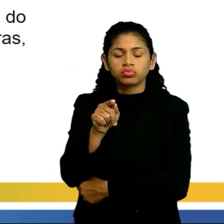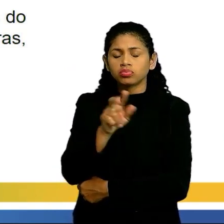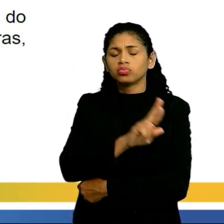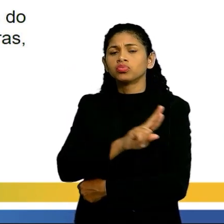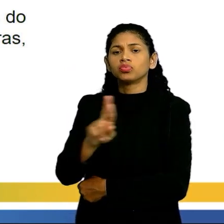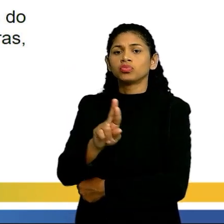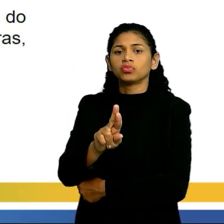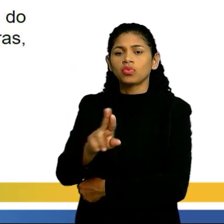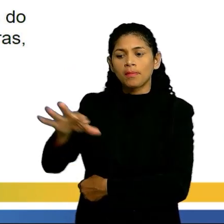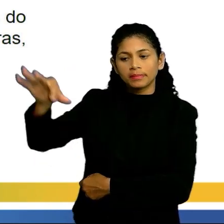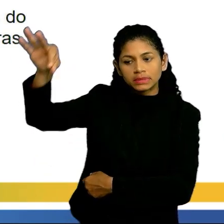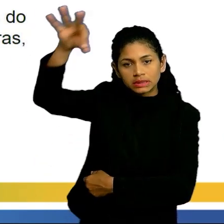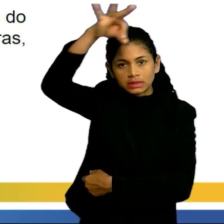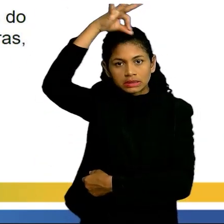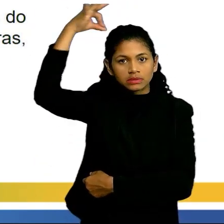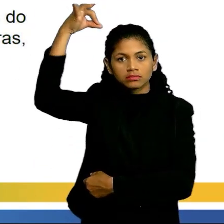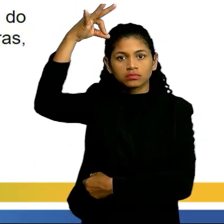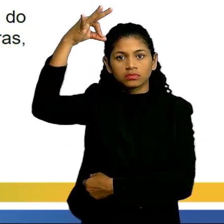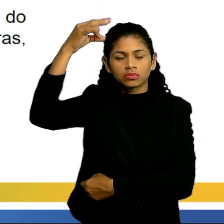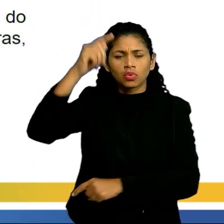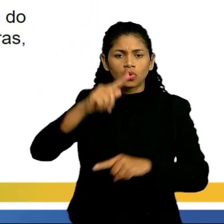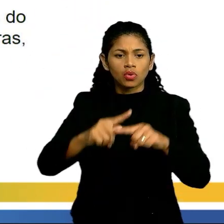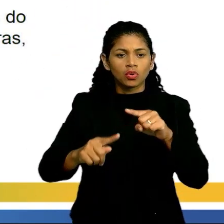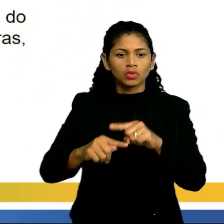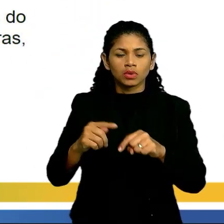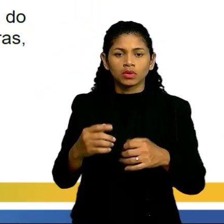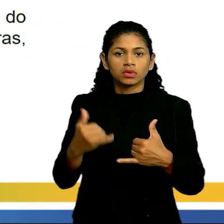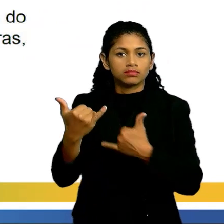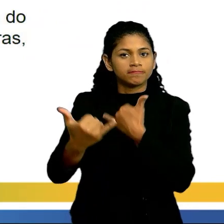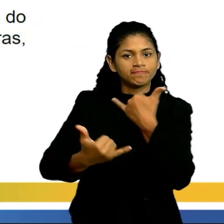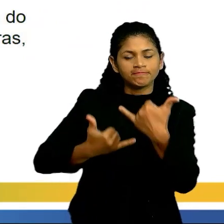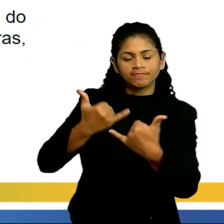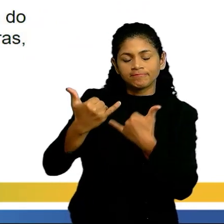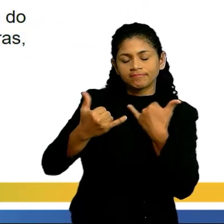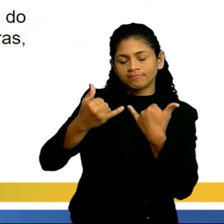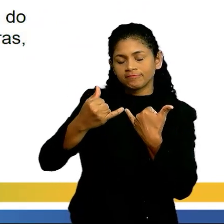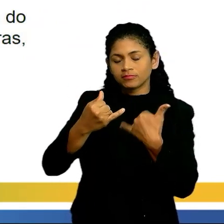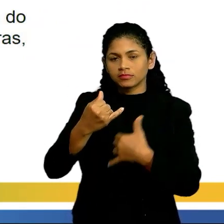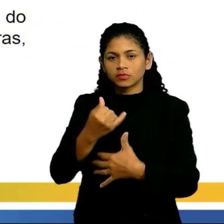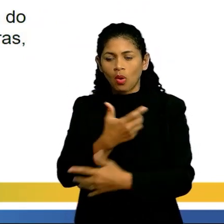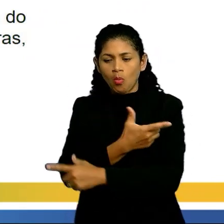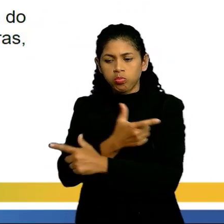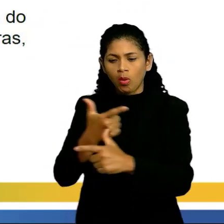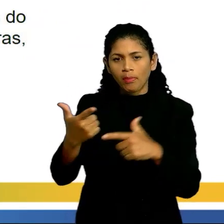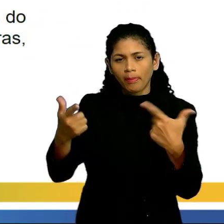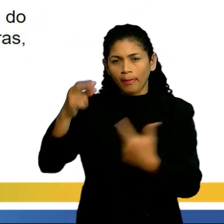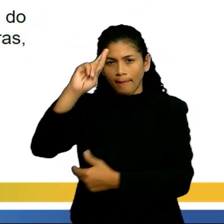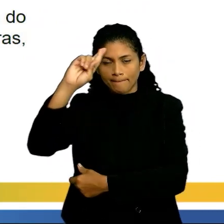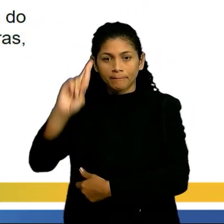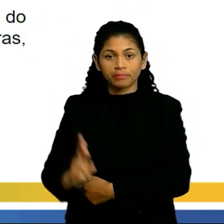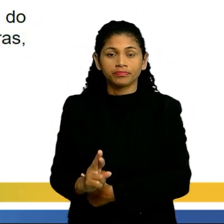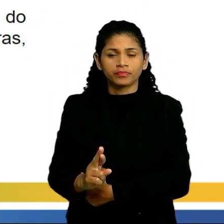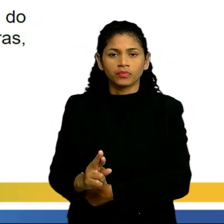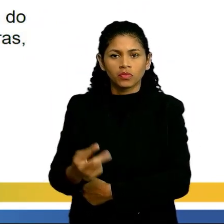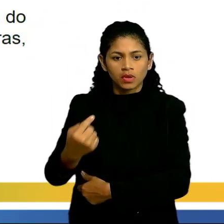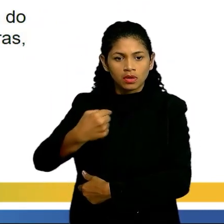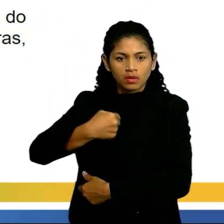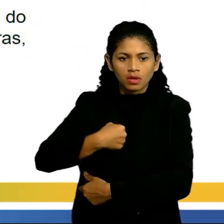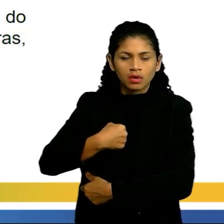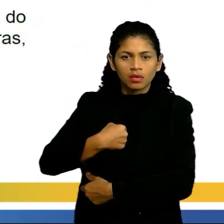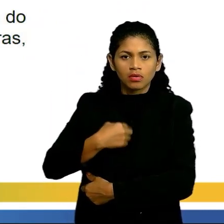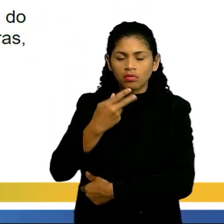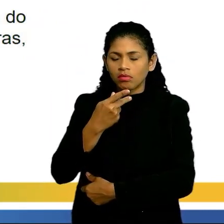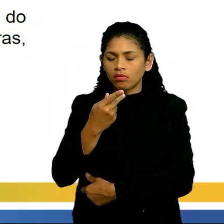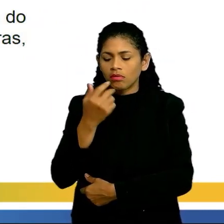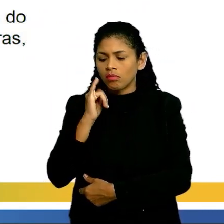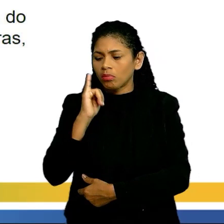uma pequena ferramenta e um brinquedo de tua grande razão. Eu, dizes tu, e